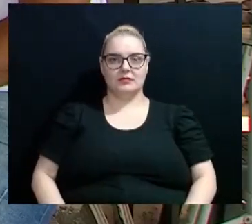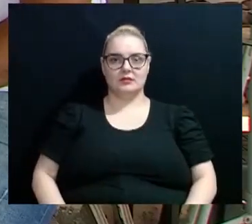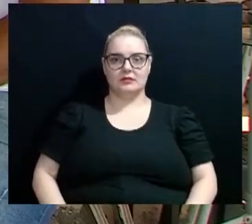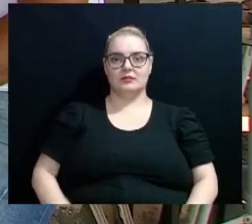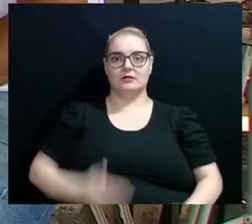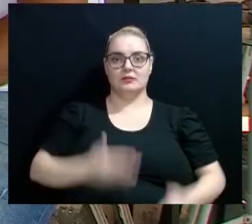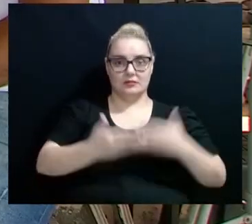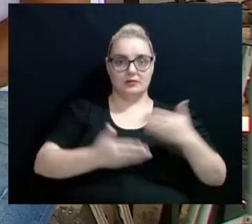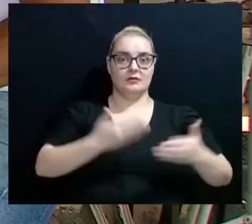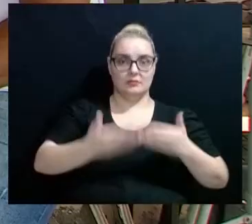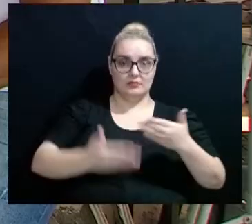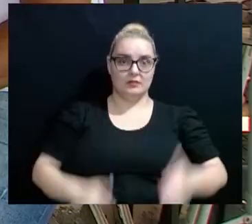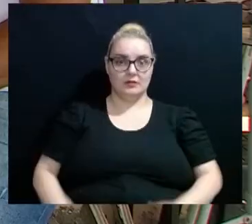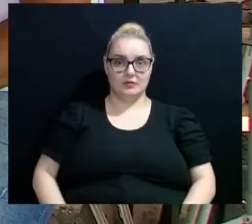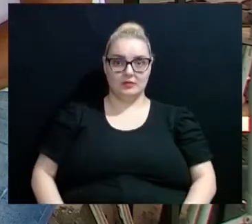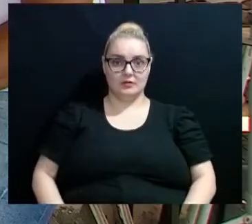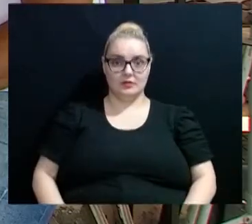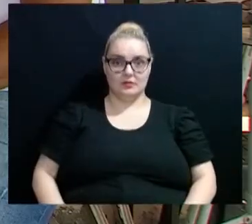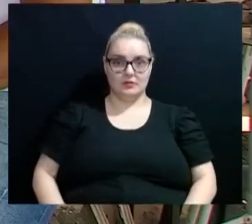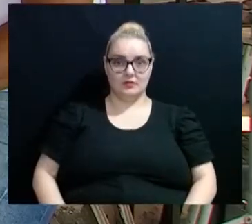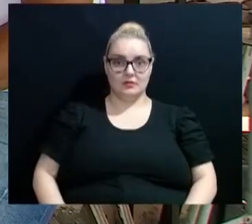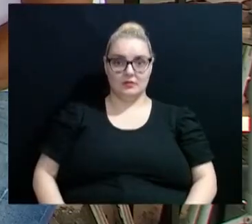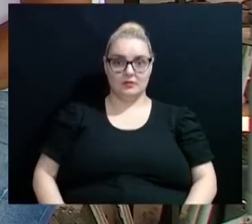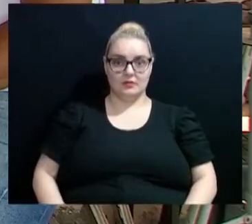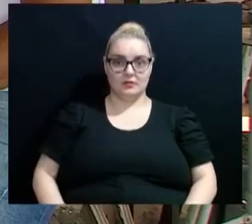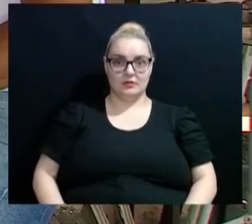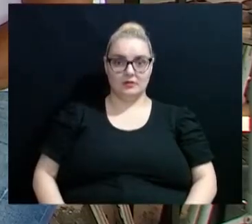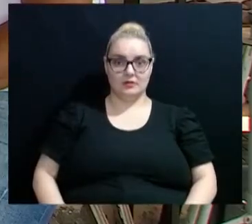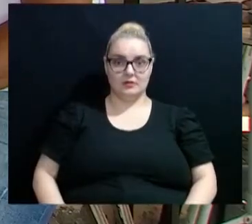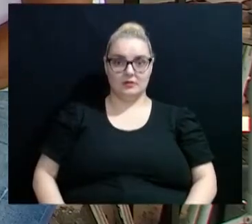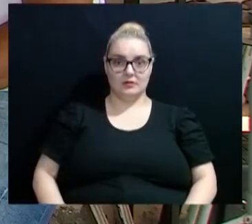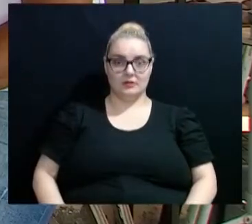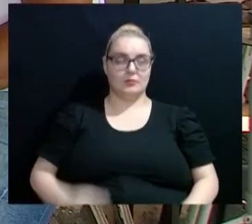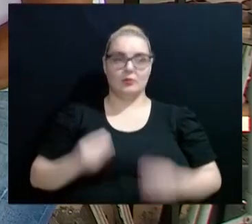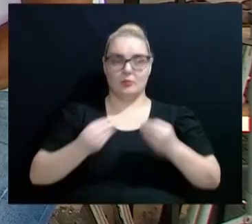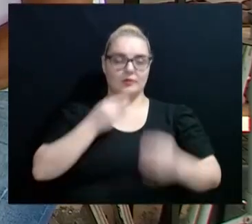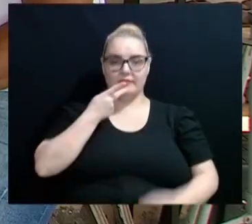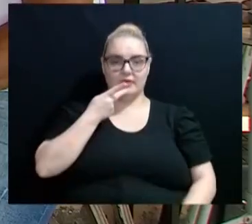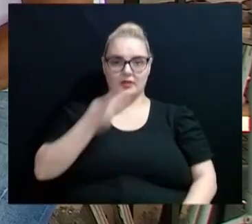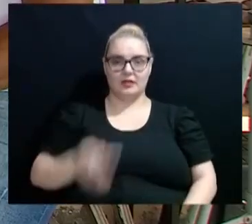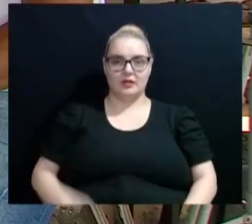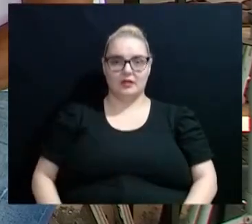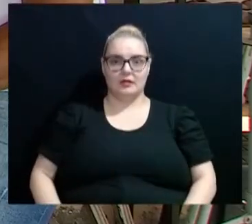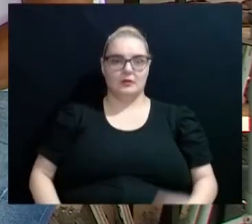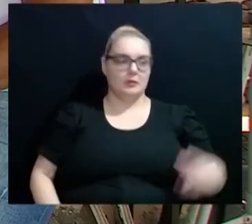pessoa jurídica em um determinado evento, um determinado serviço,